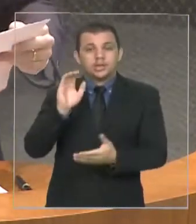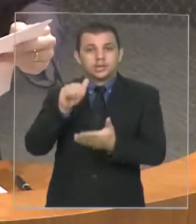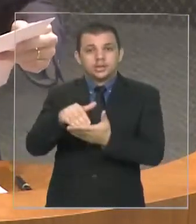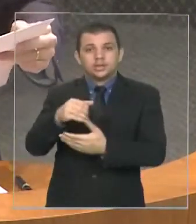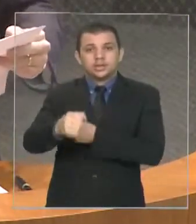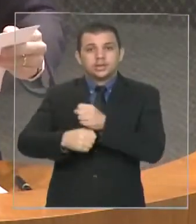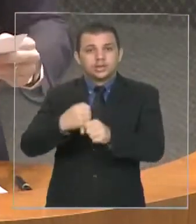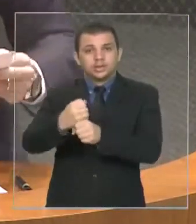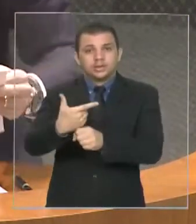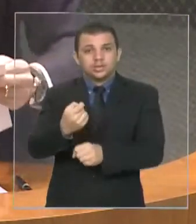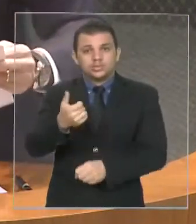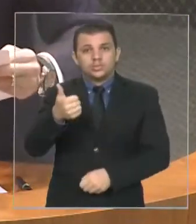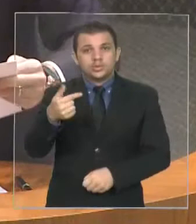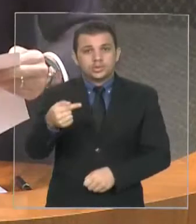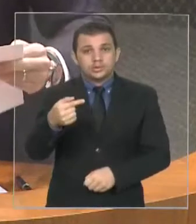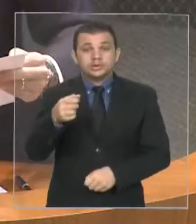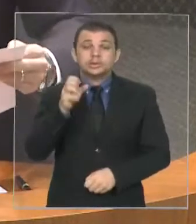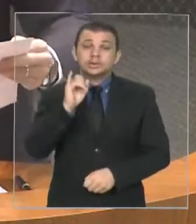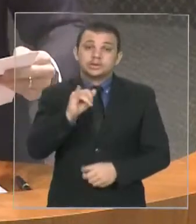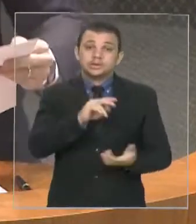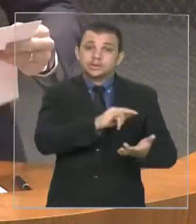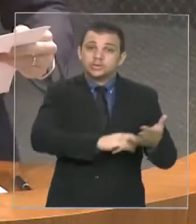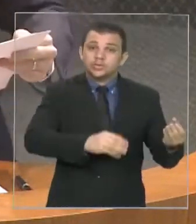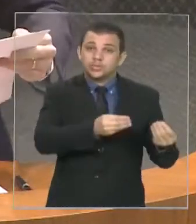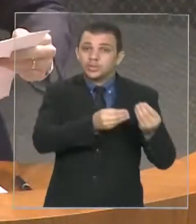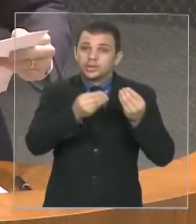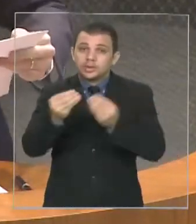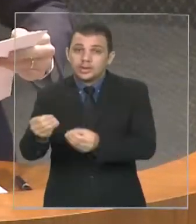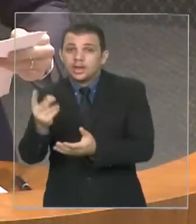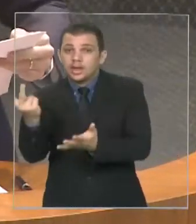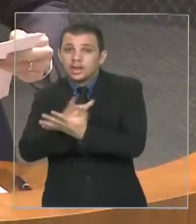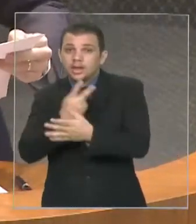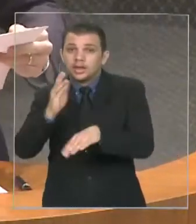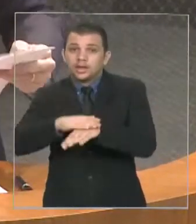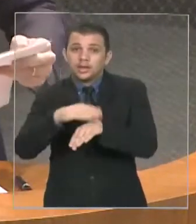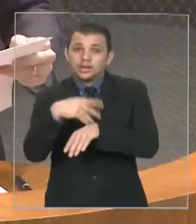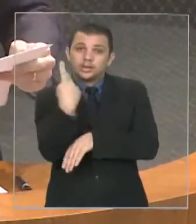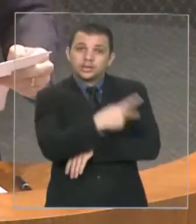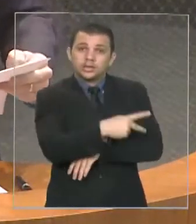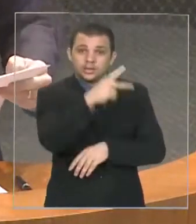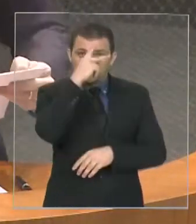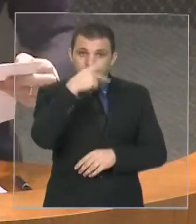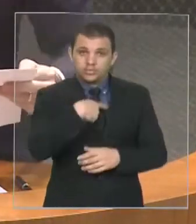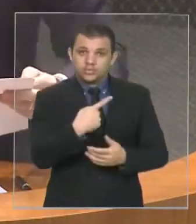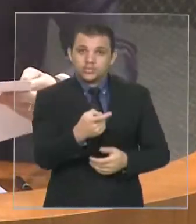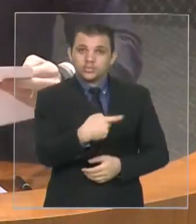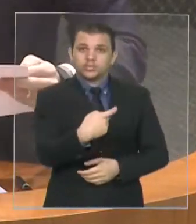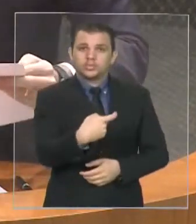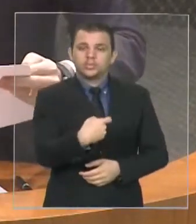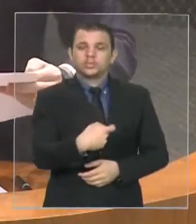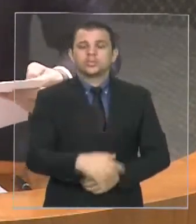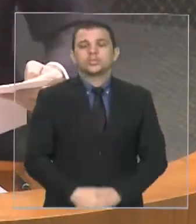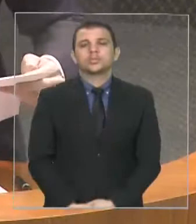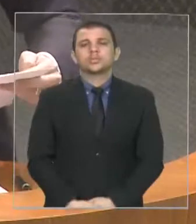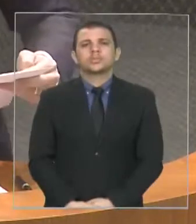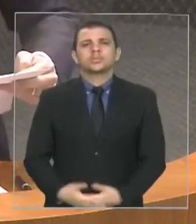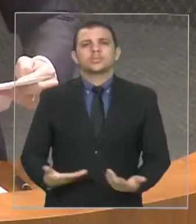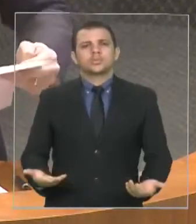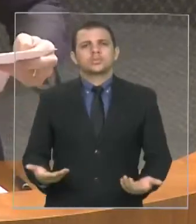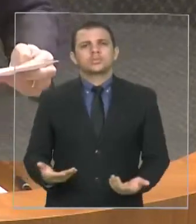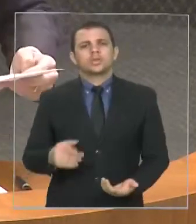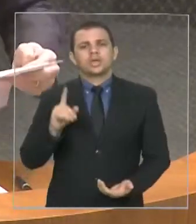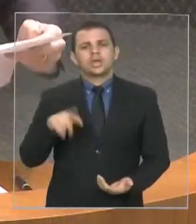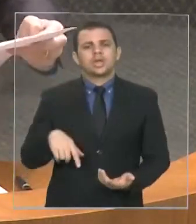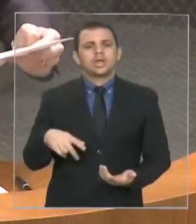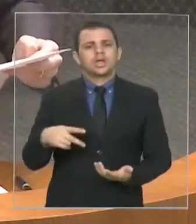tributante. Por erro do ente tributante. Essa medida provisória, ela vem a corrigir